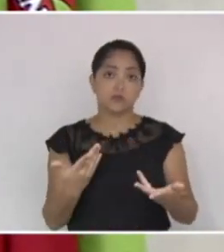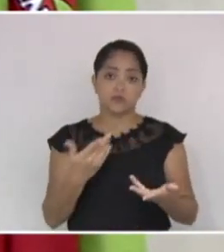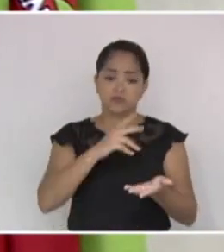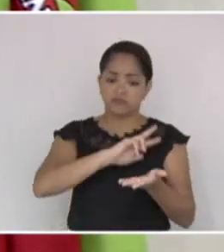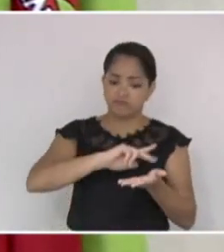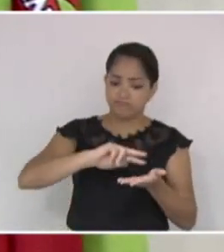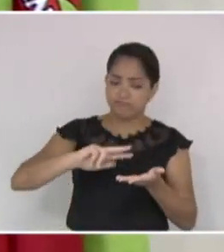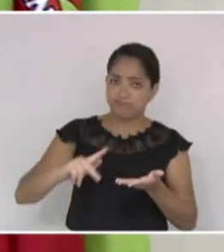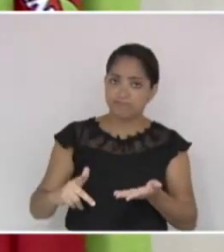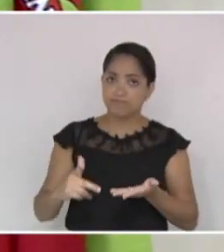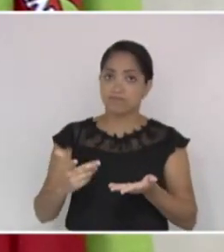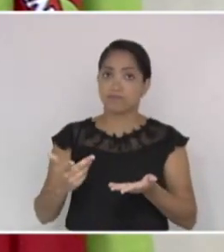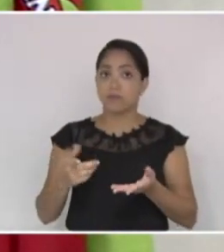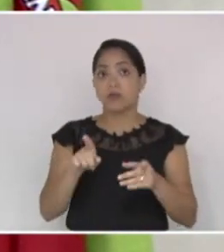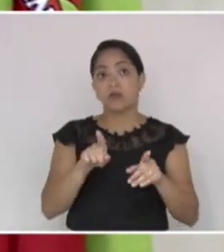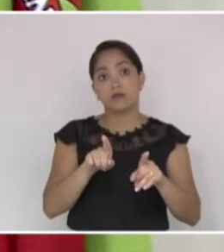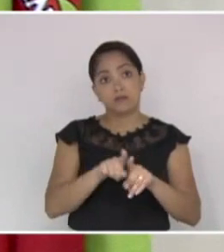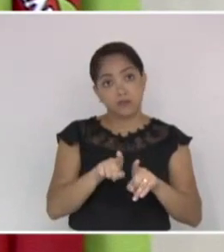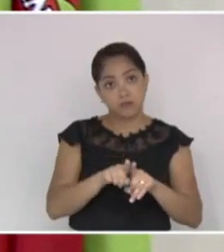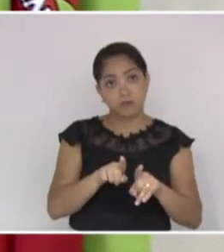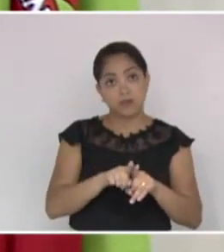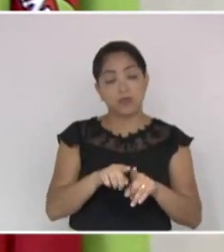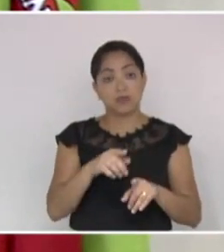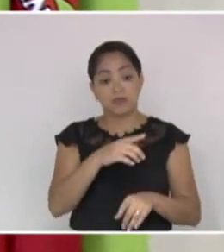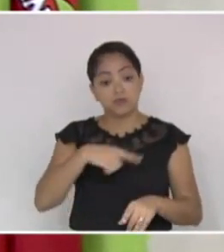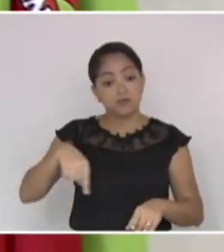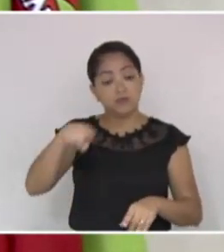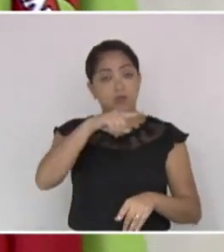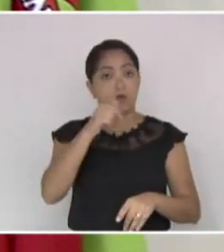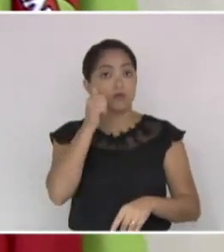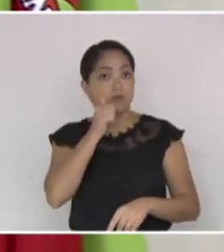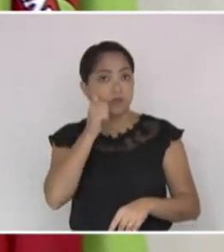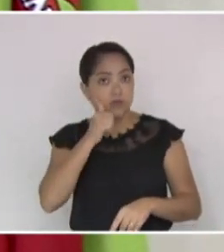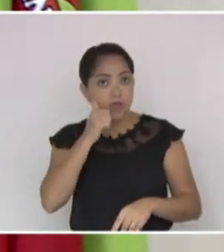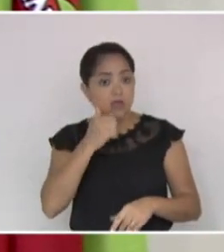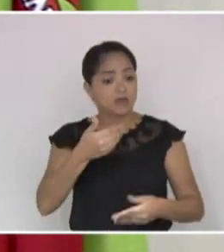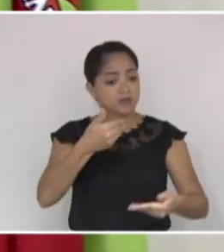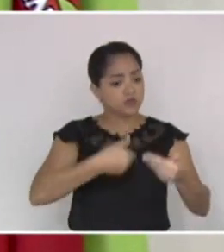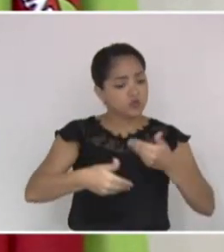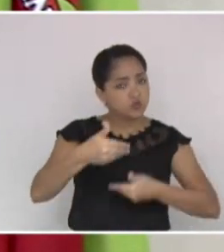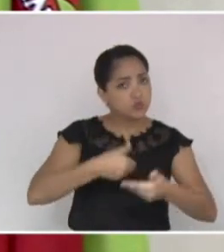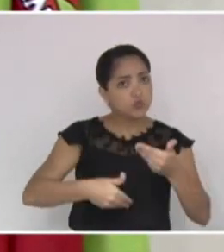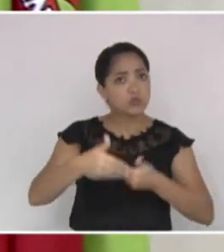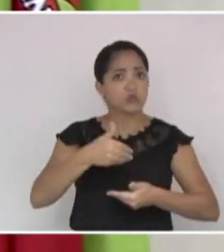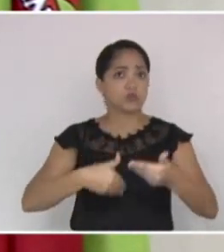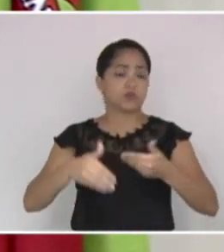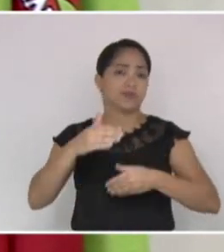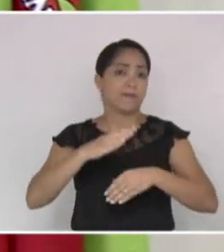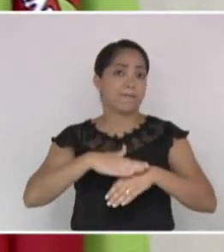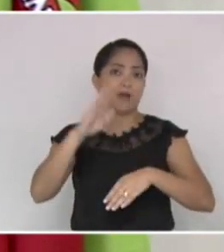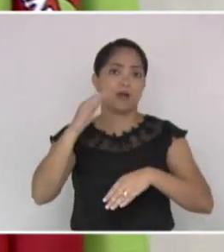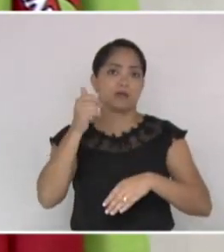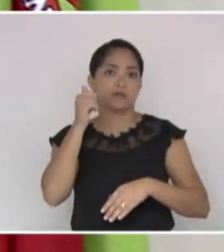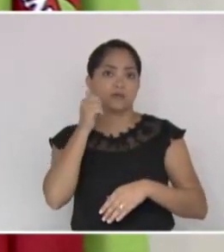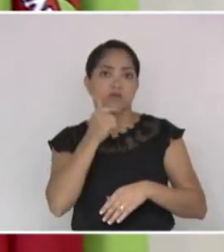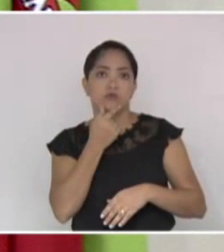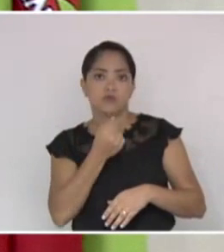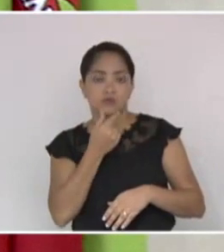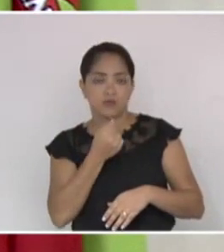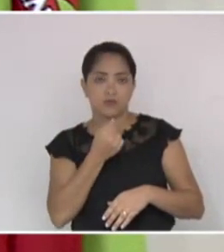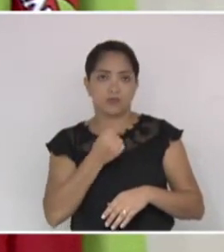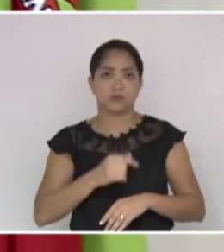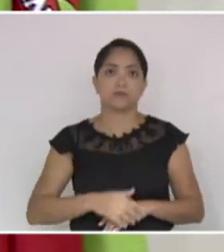exercem, nós também, mulheres, nos cuidamos mais. Também garantem que o tempo que as mulheres dedicam